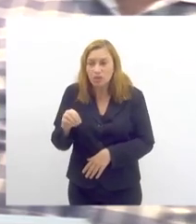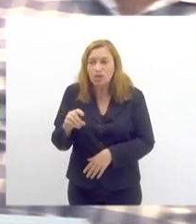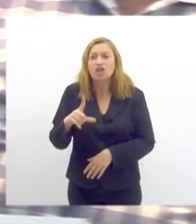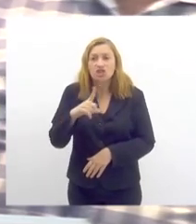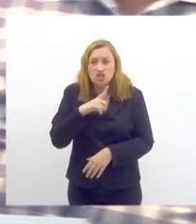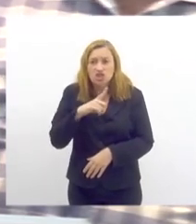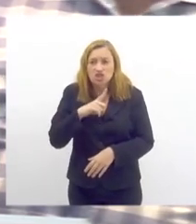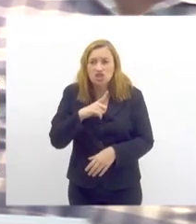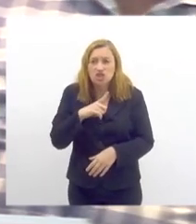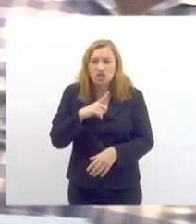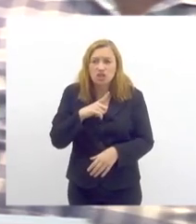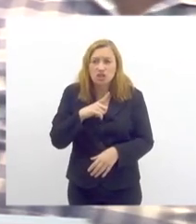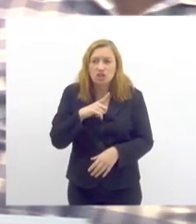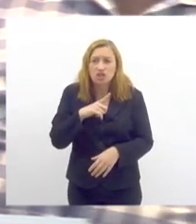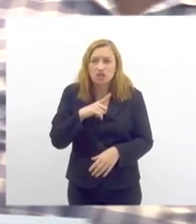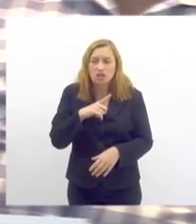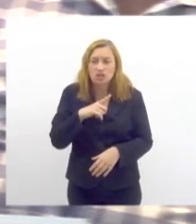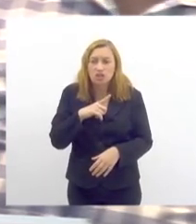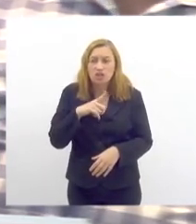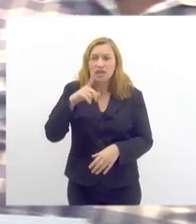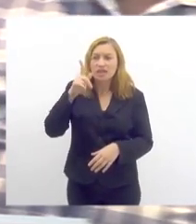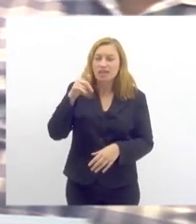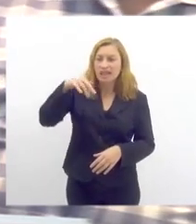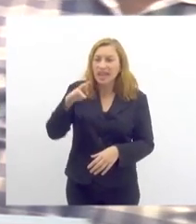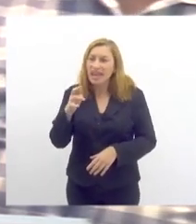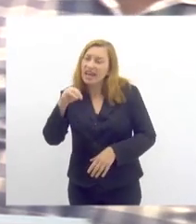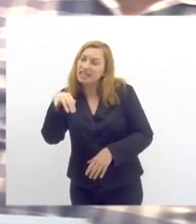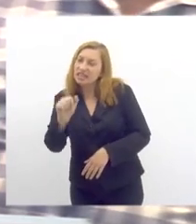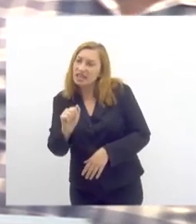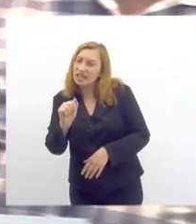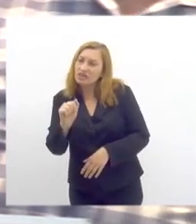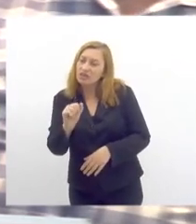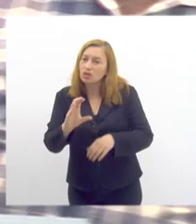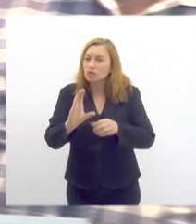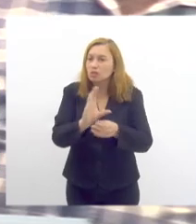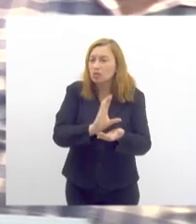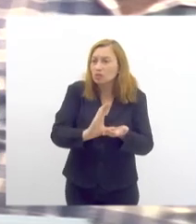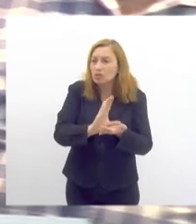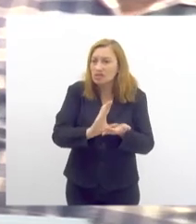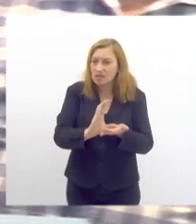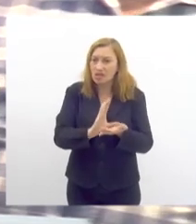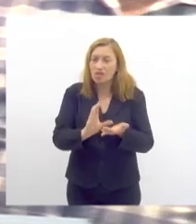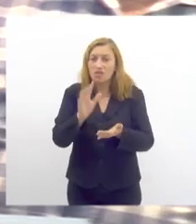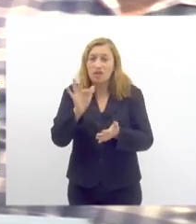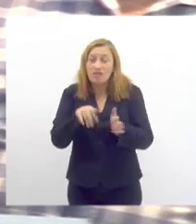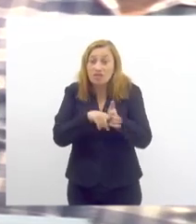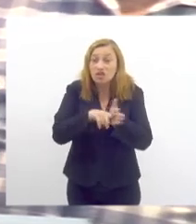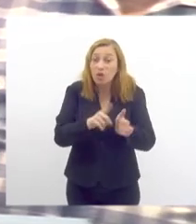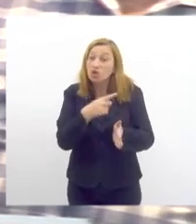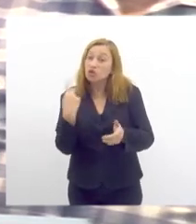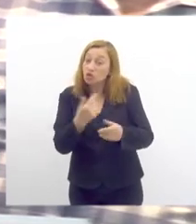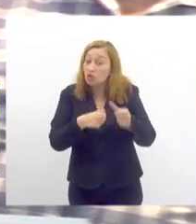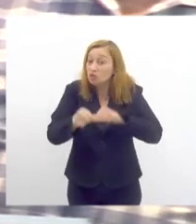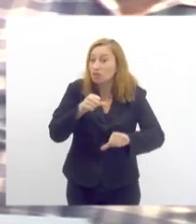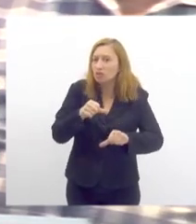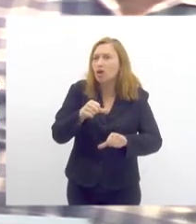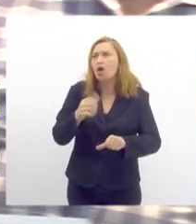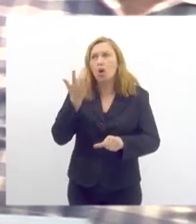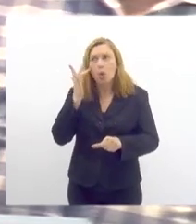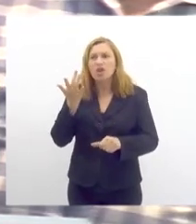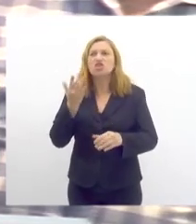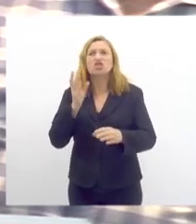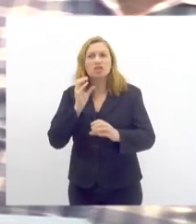A progressão tinha uma negativa do Conselho de Recuperação Fiscal. E nós revertemos essa convenção. Eu acho que faltou um pouco de